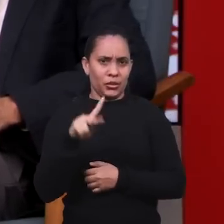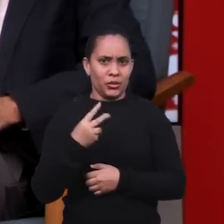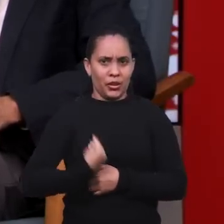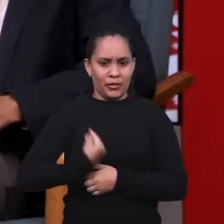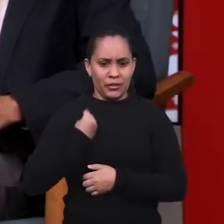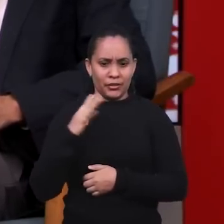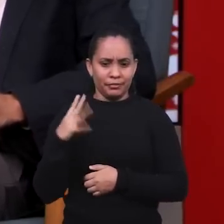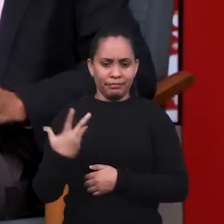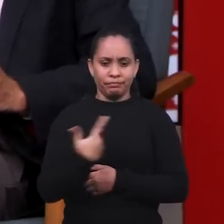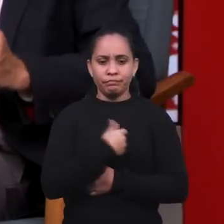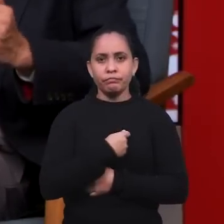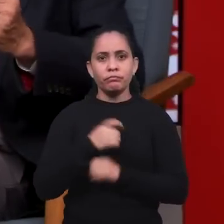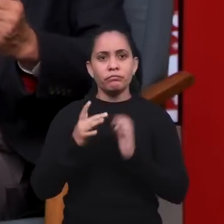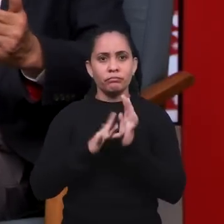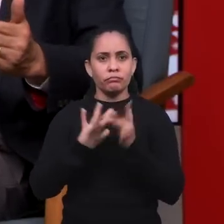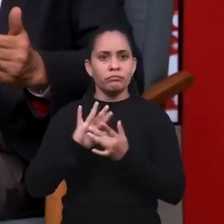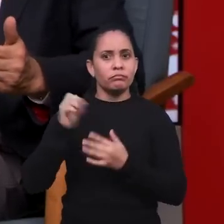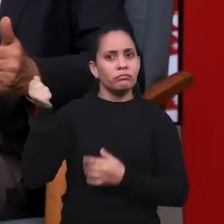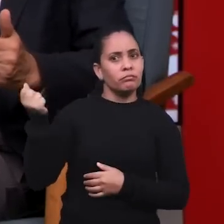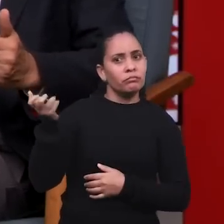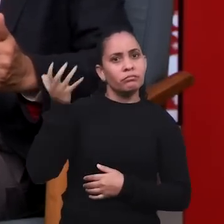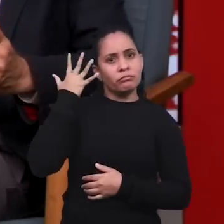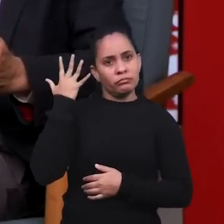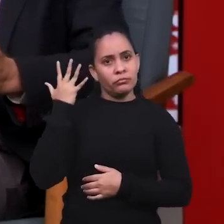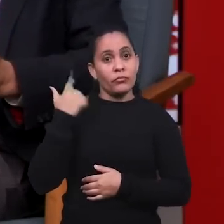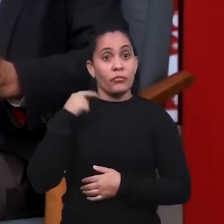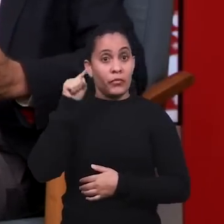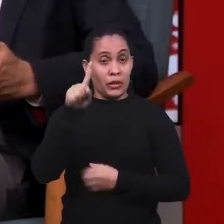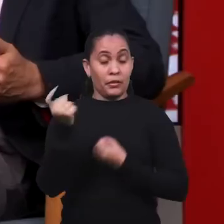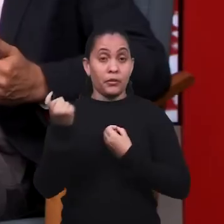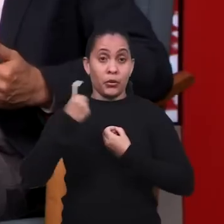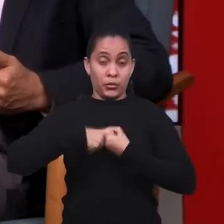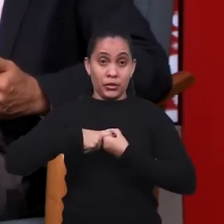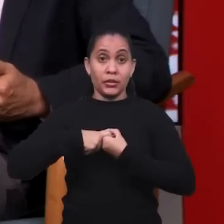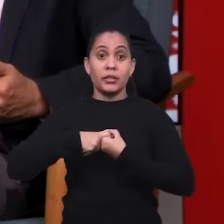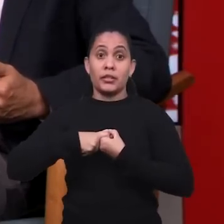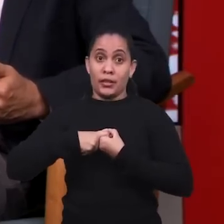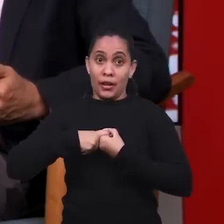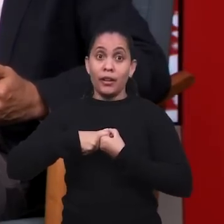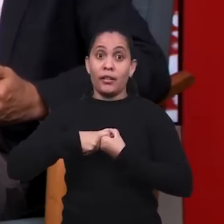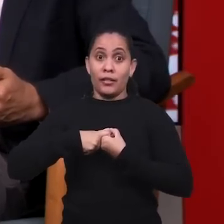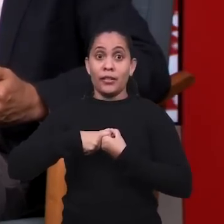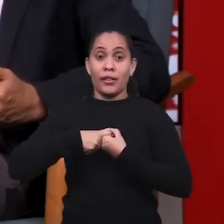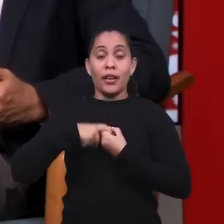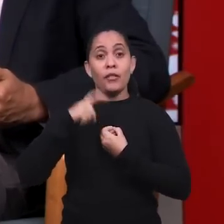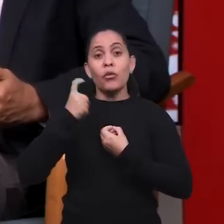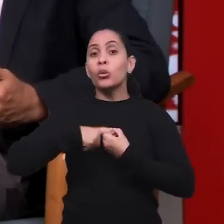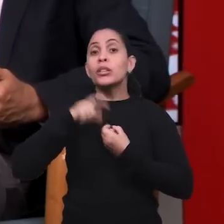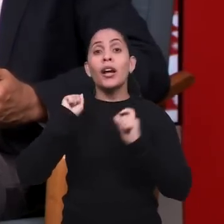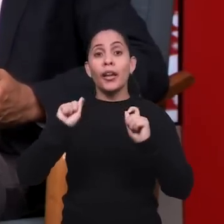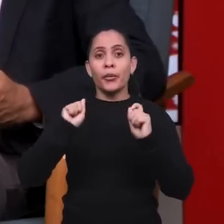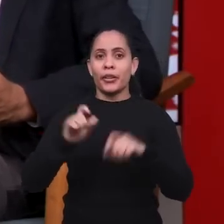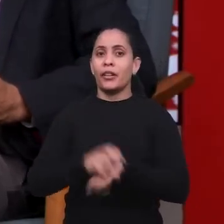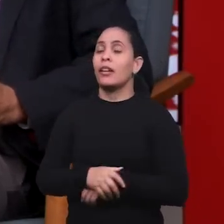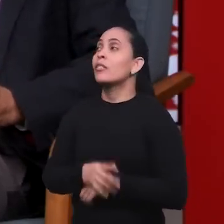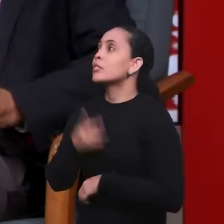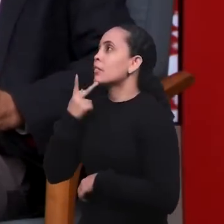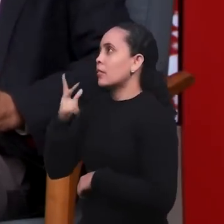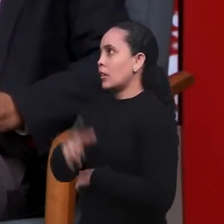em santificação. Jesus se revelando a você. Você voltar a Jesus e dizer assim: olha,